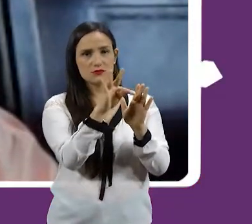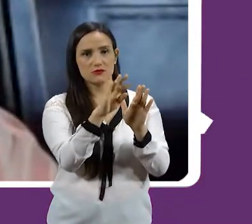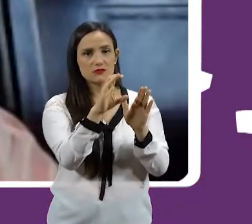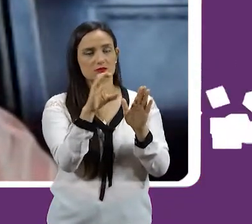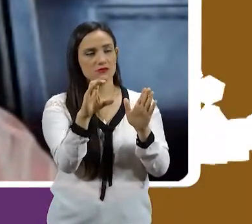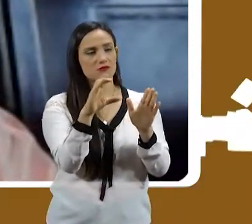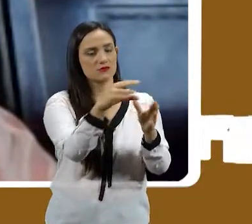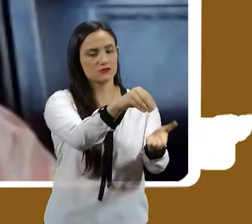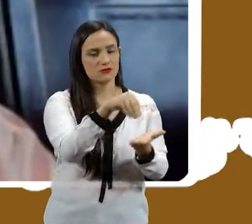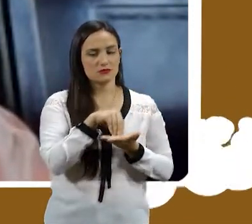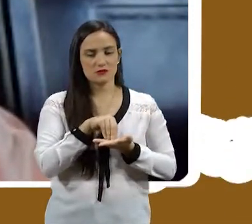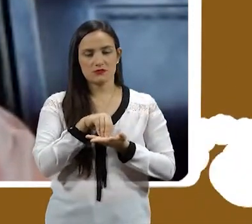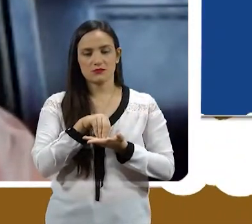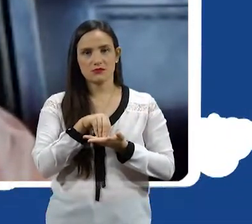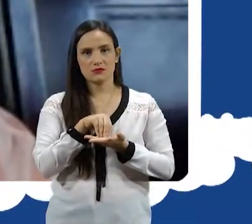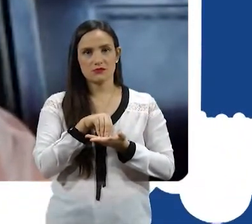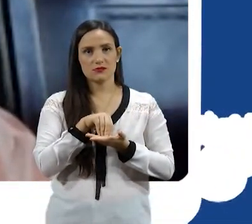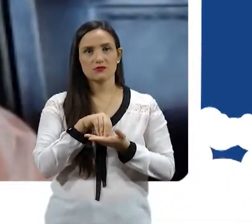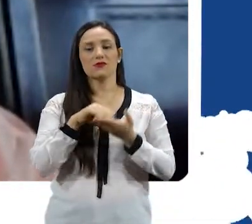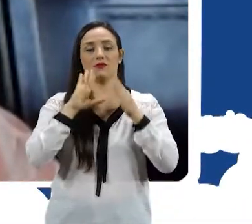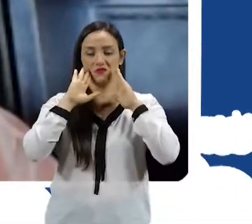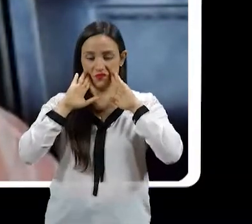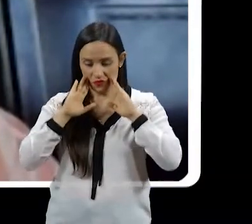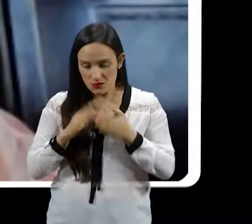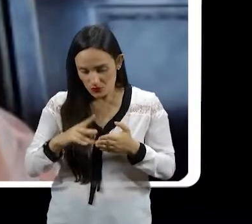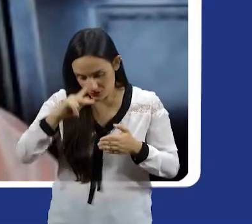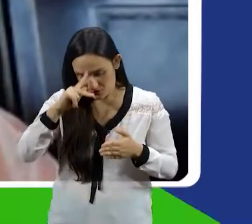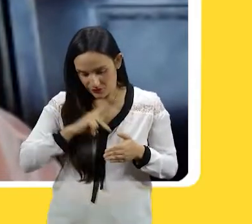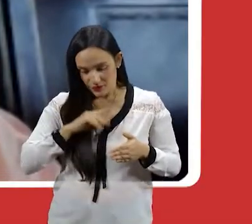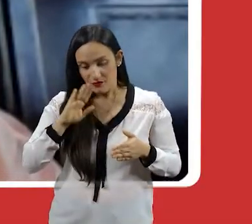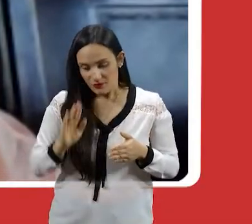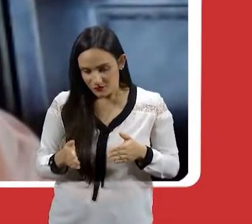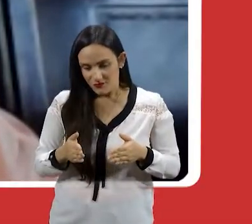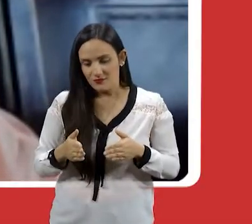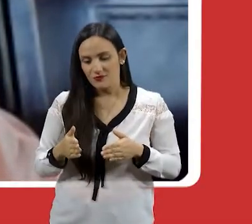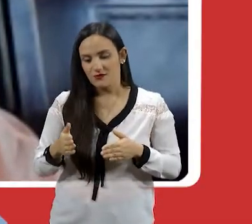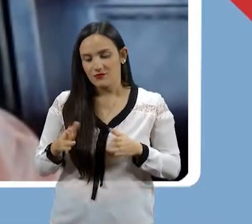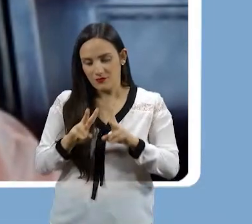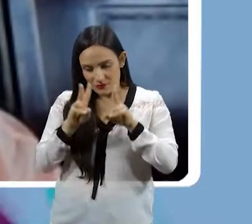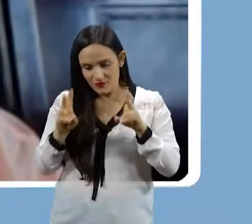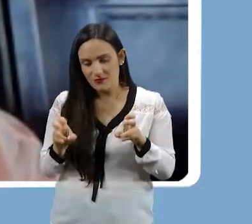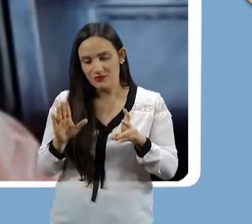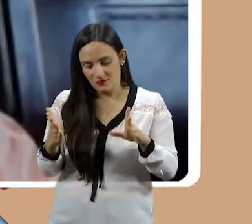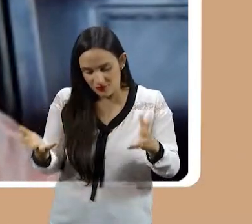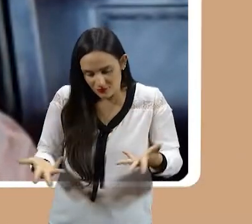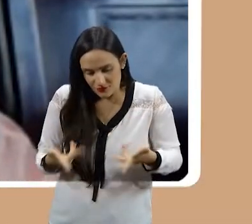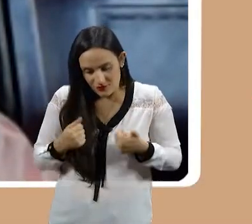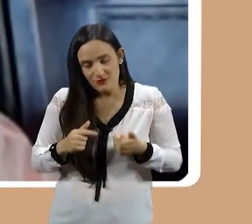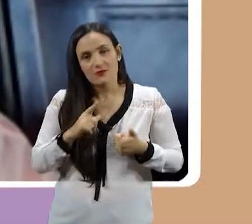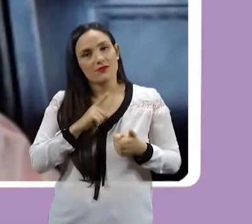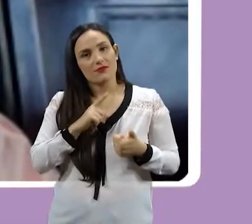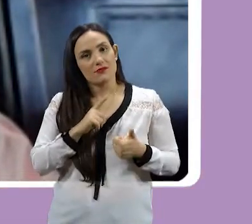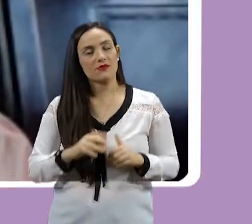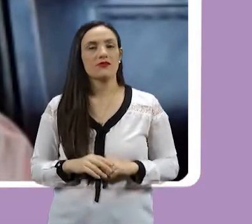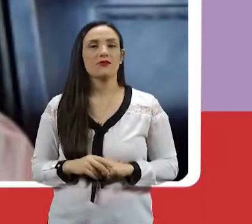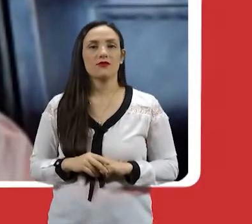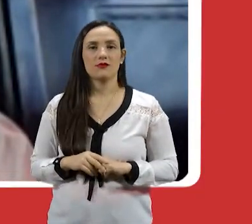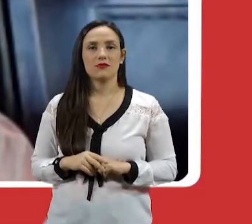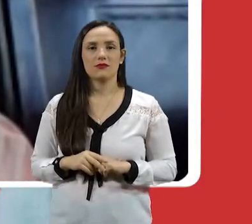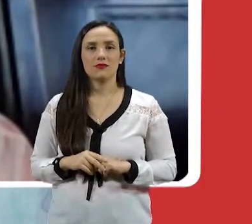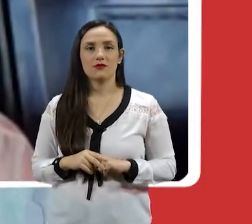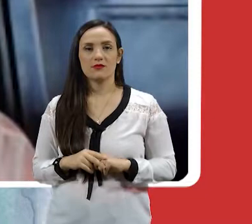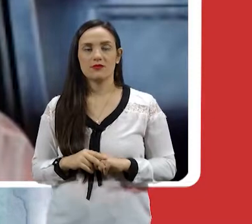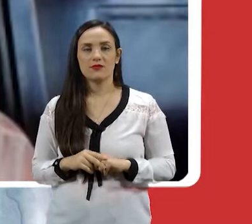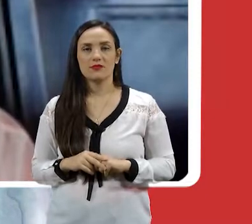de curso, ele dedicou justamente a esse tema, né? Porque a obra de arte